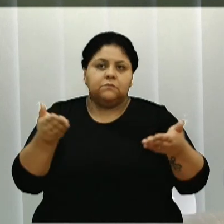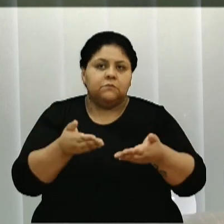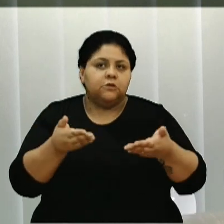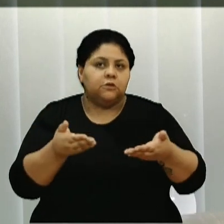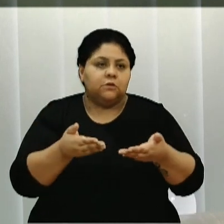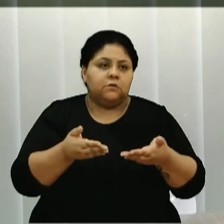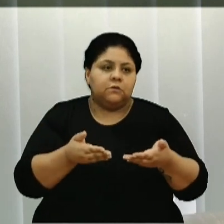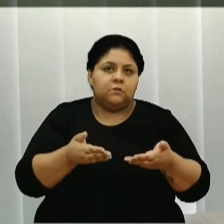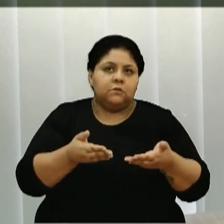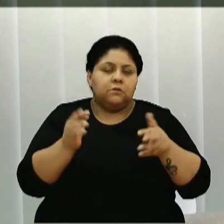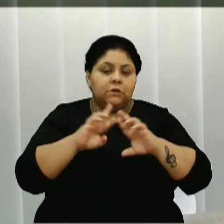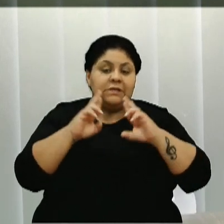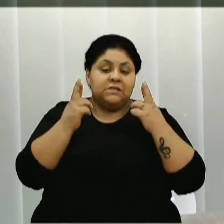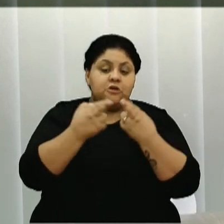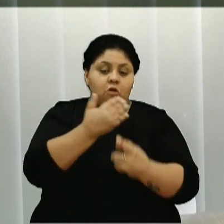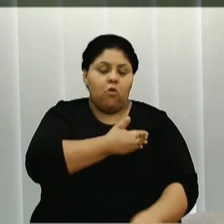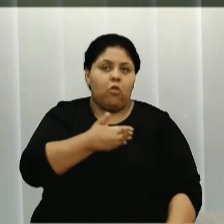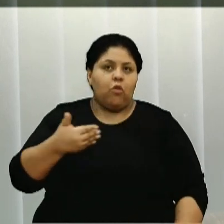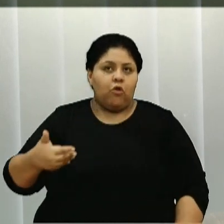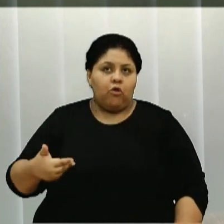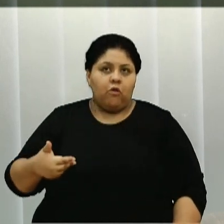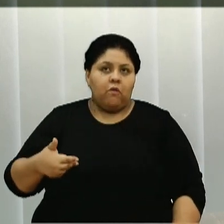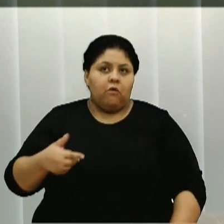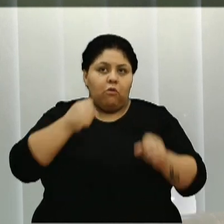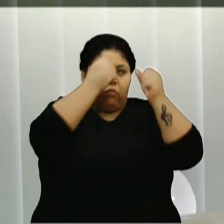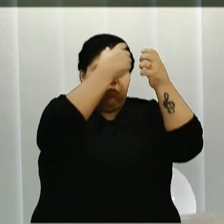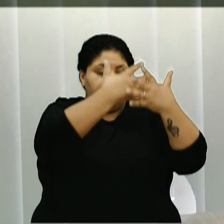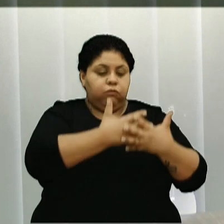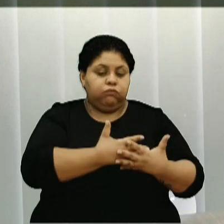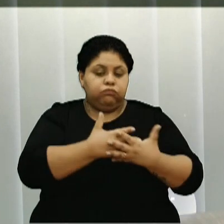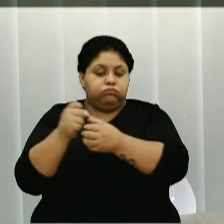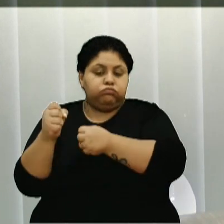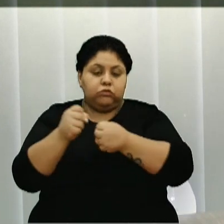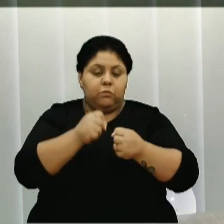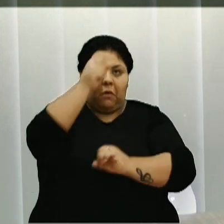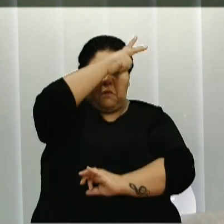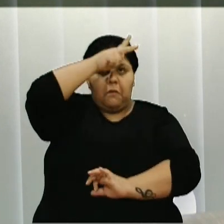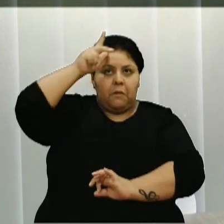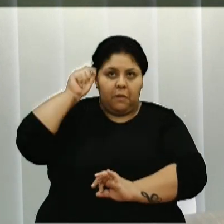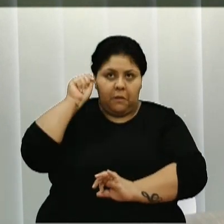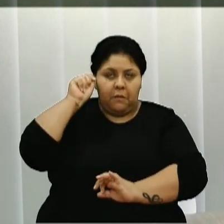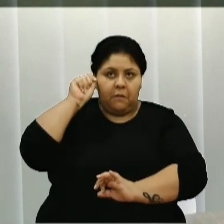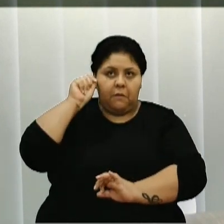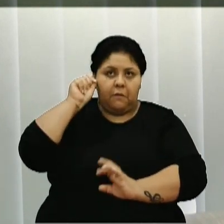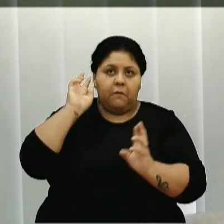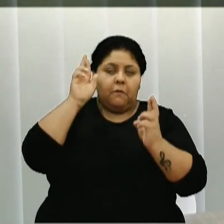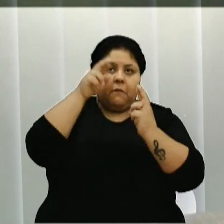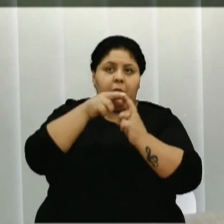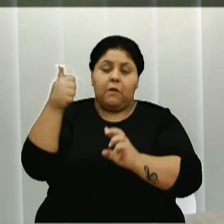dessa audiência pública, prestar conta do Poder Executivo Municipal, referente ao